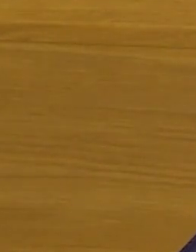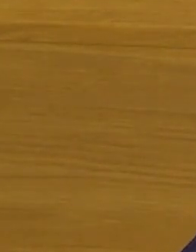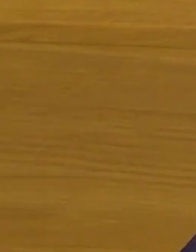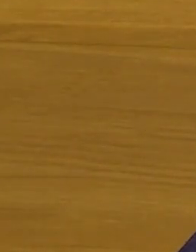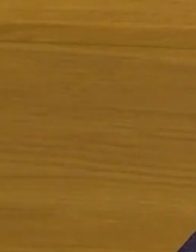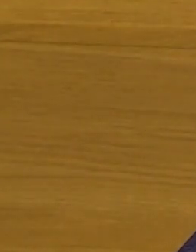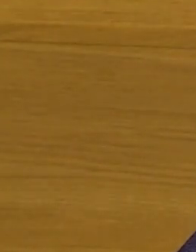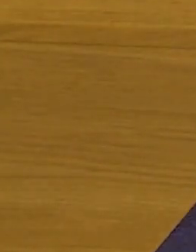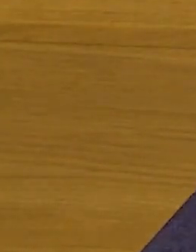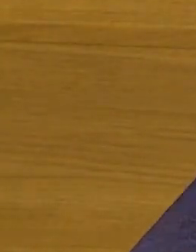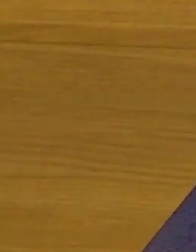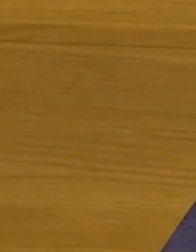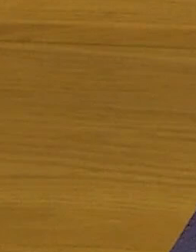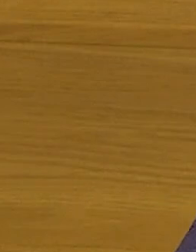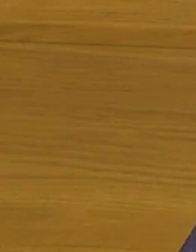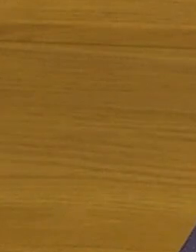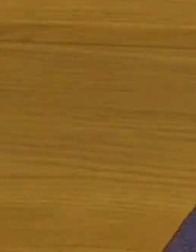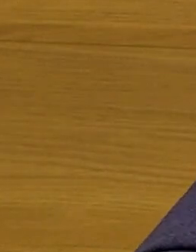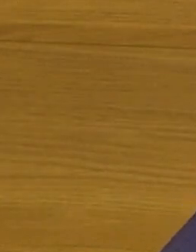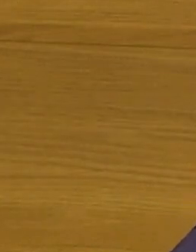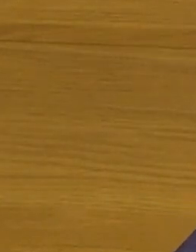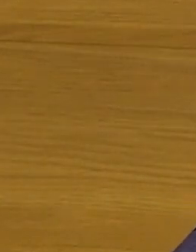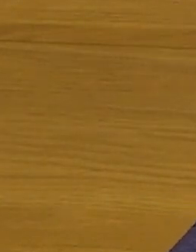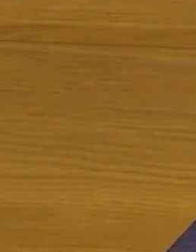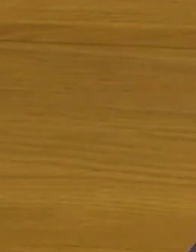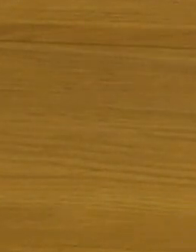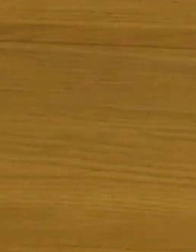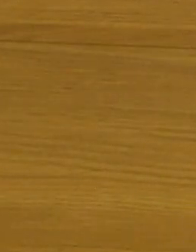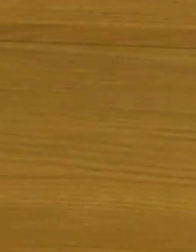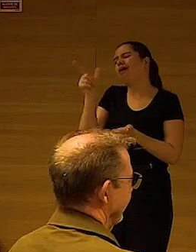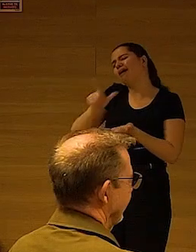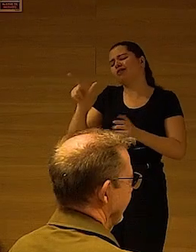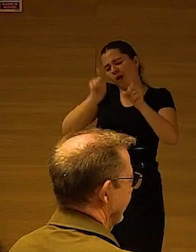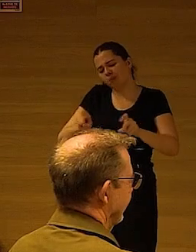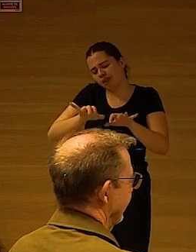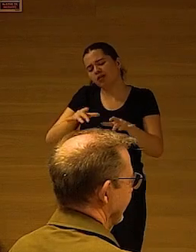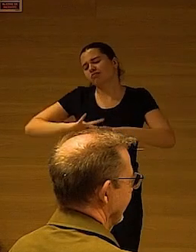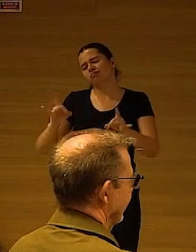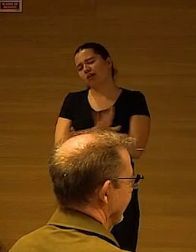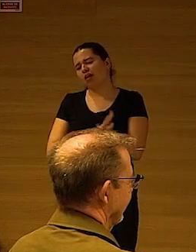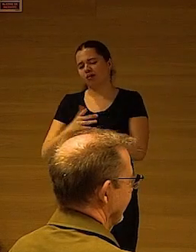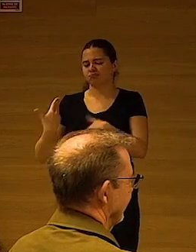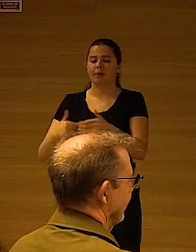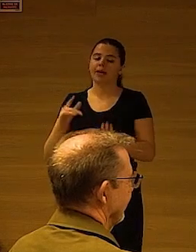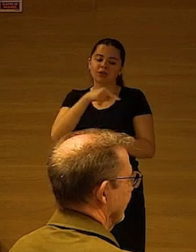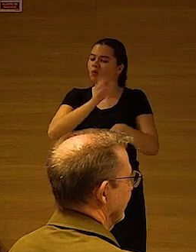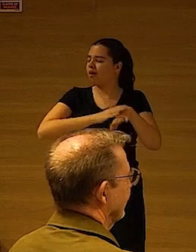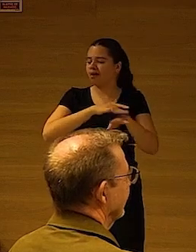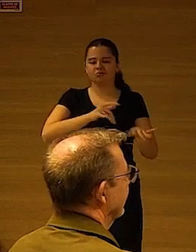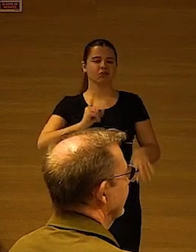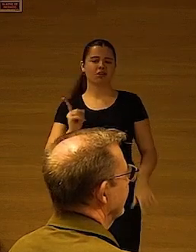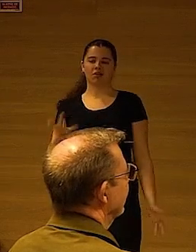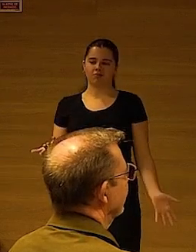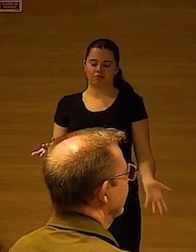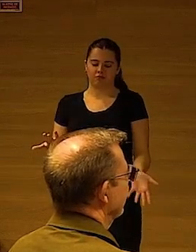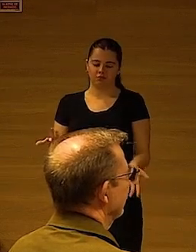sabem. Claro, o computador adiantou, mas não é ele que escreve. O caso da Cris.